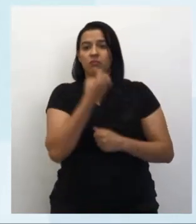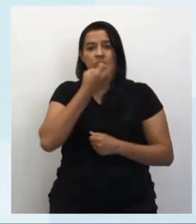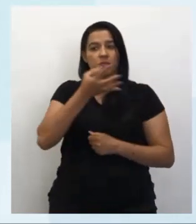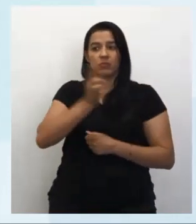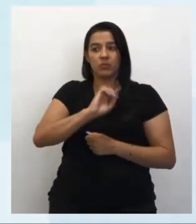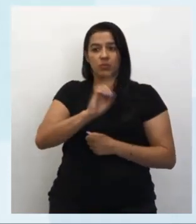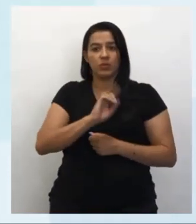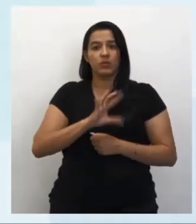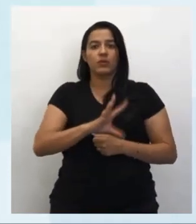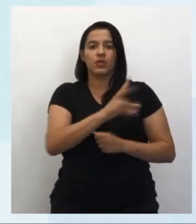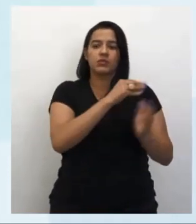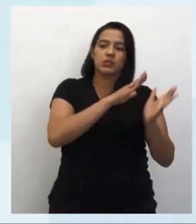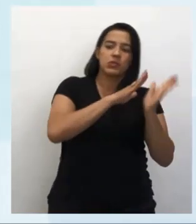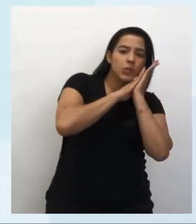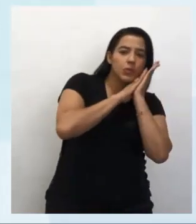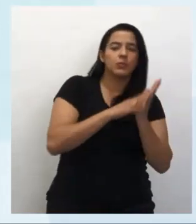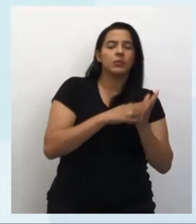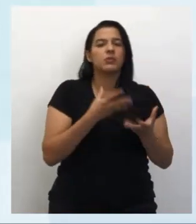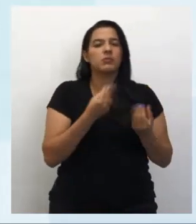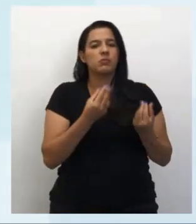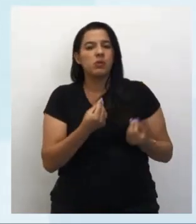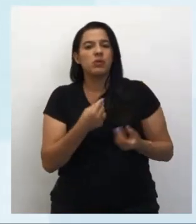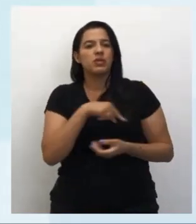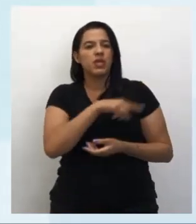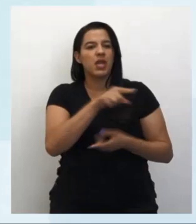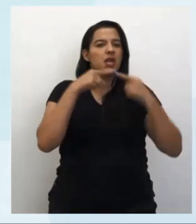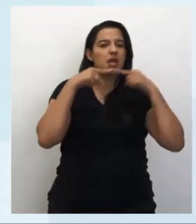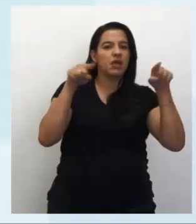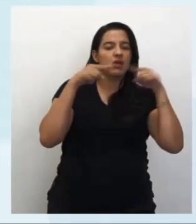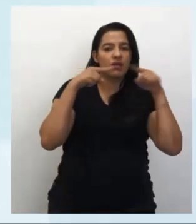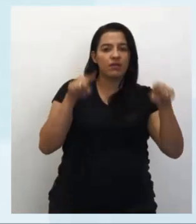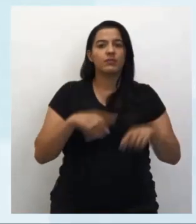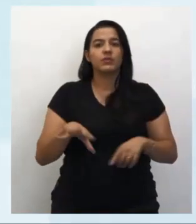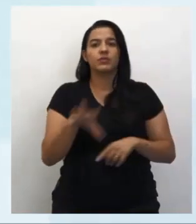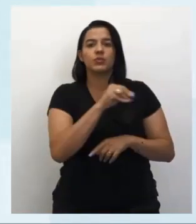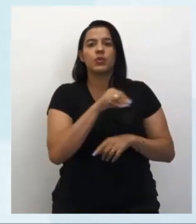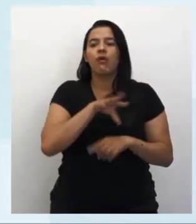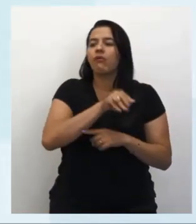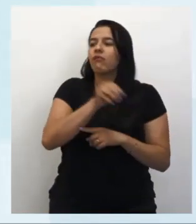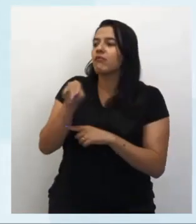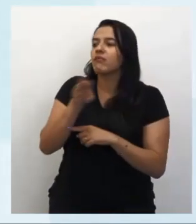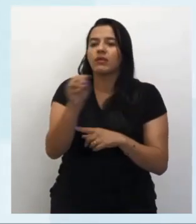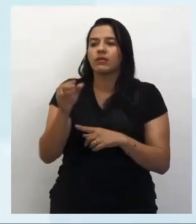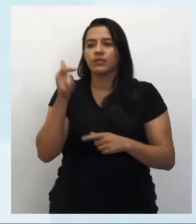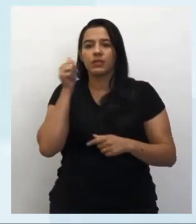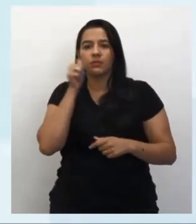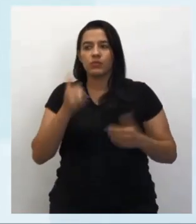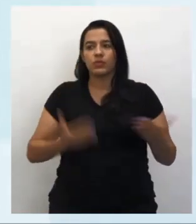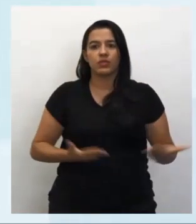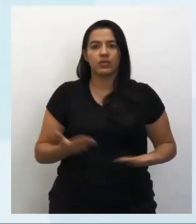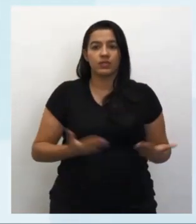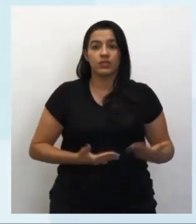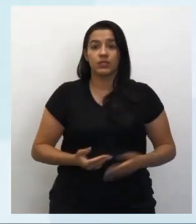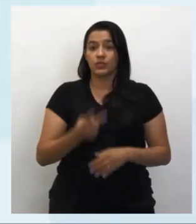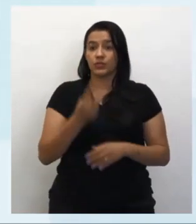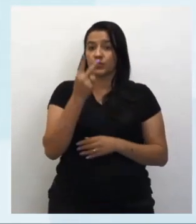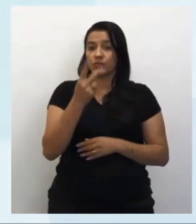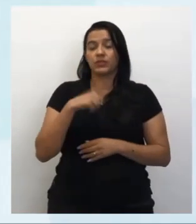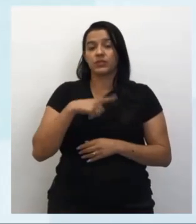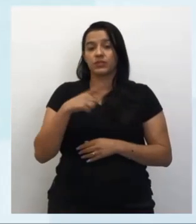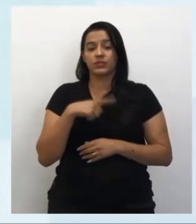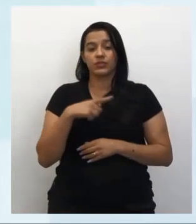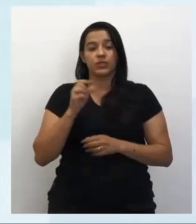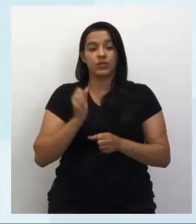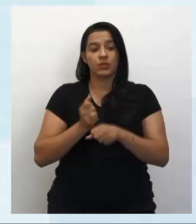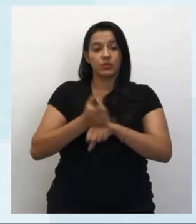dormiam muito, eram respondões e andavam ao faro das escravas. 2 eram até gatunos.